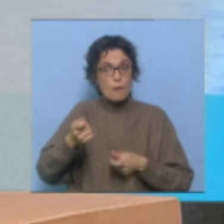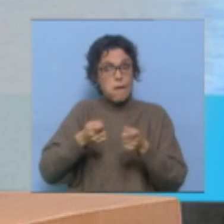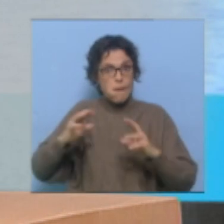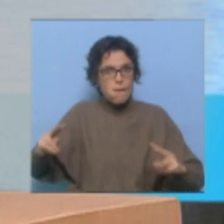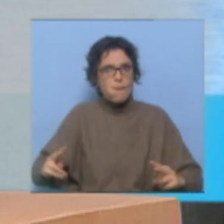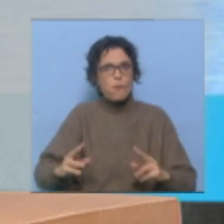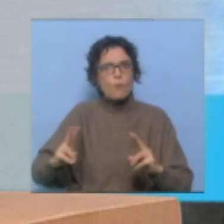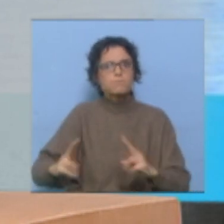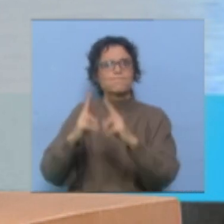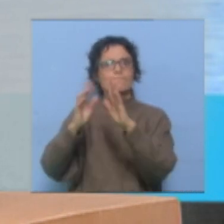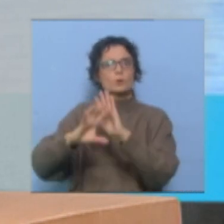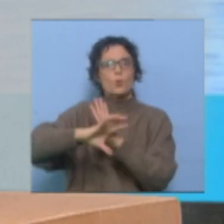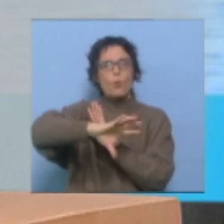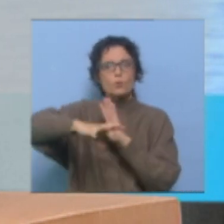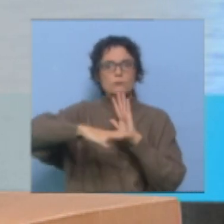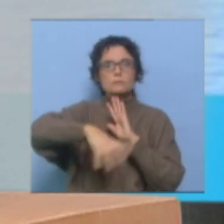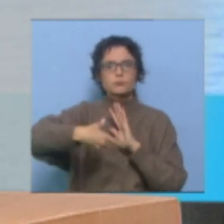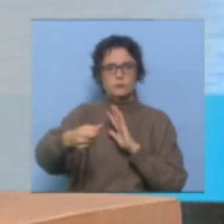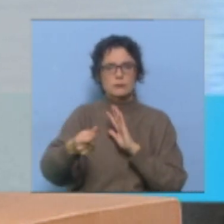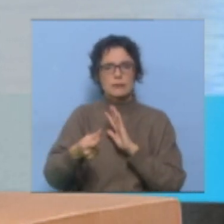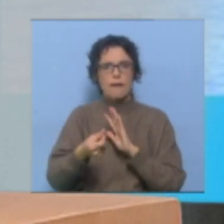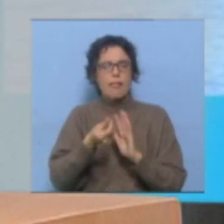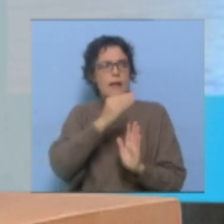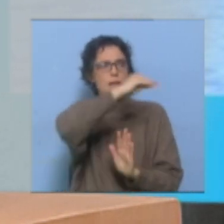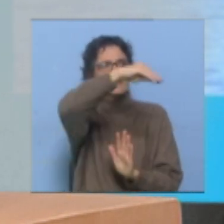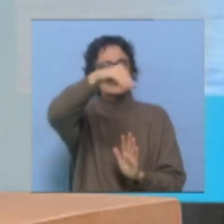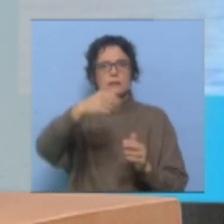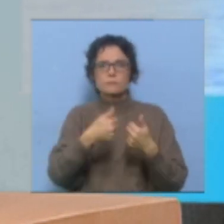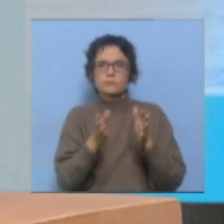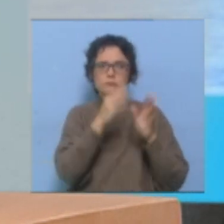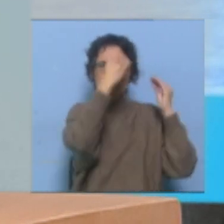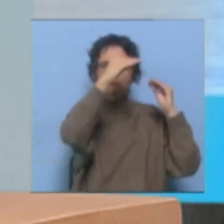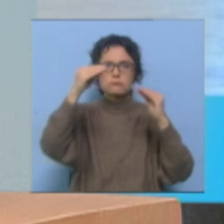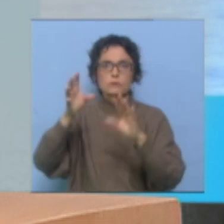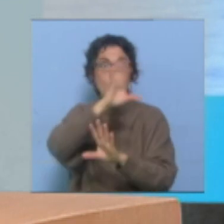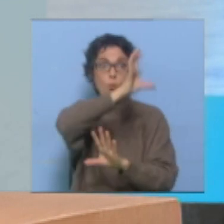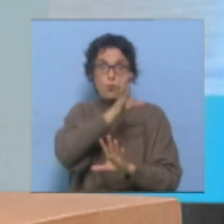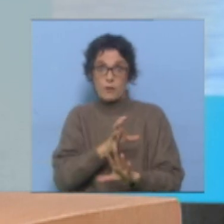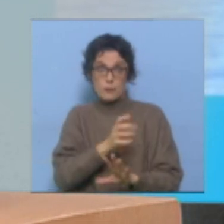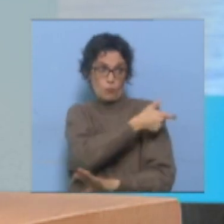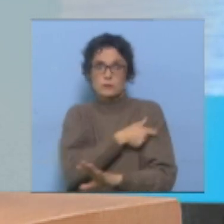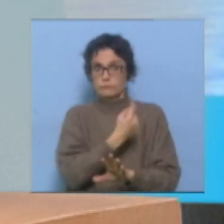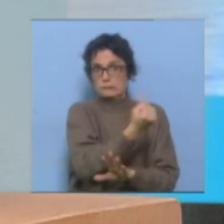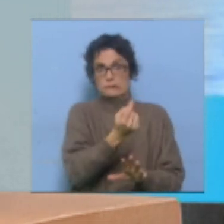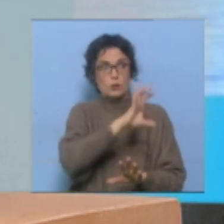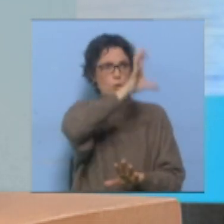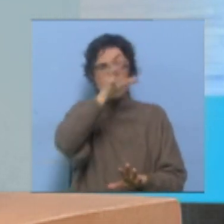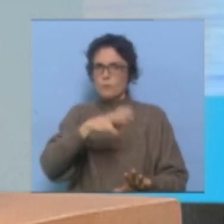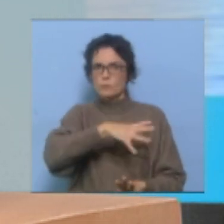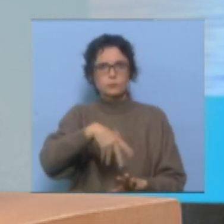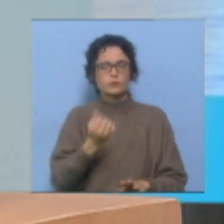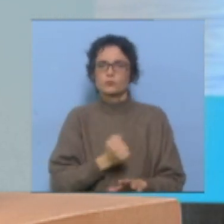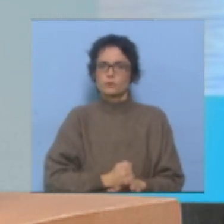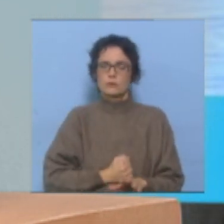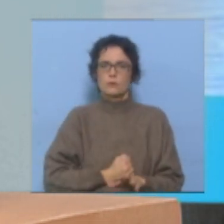se preocupou que estivessem presentes todas as pastorais de todos os países, os representantes, 1 ou 2, de todos os países do mundo católico,